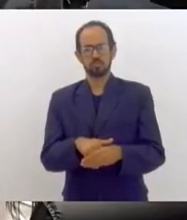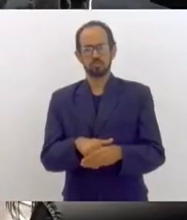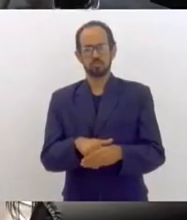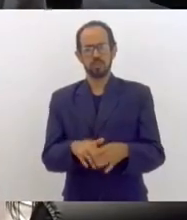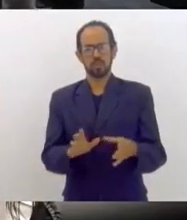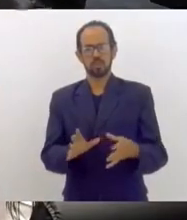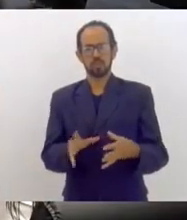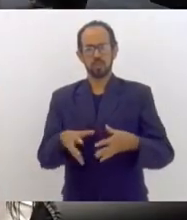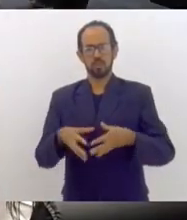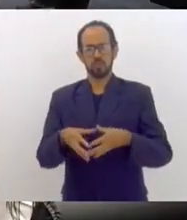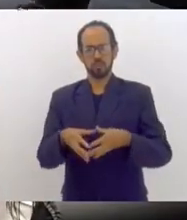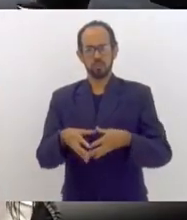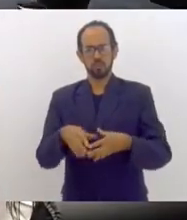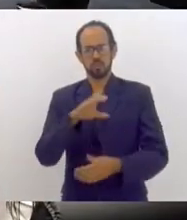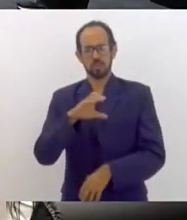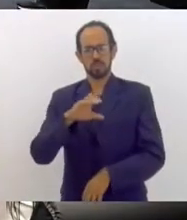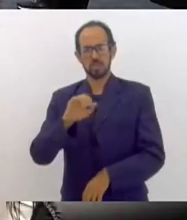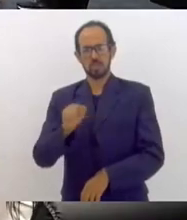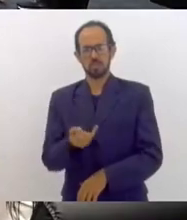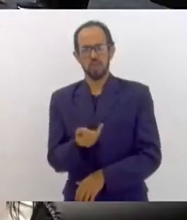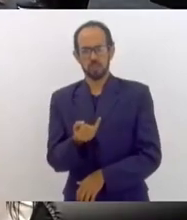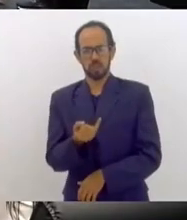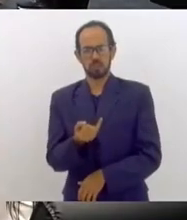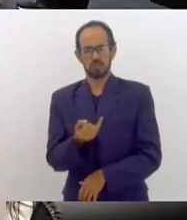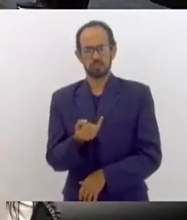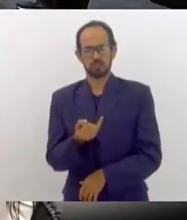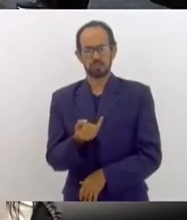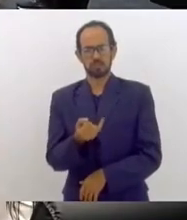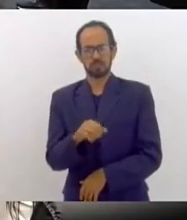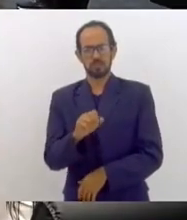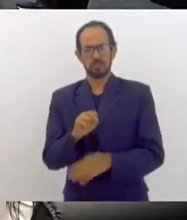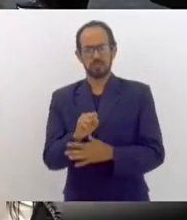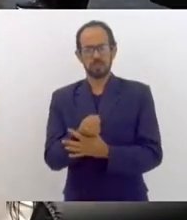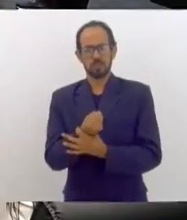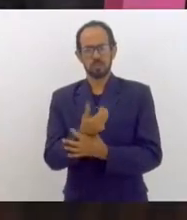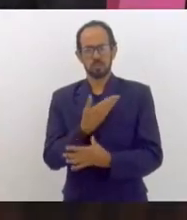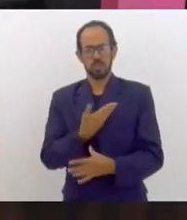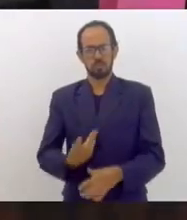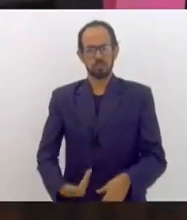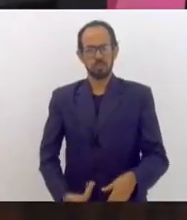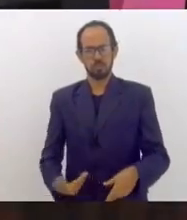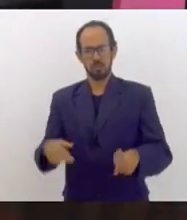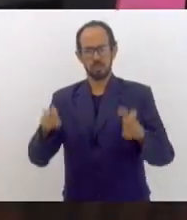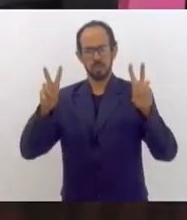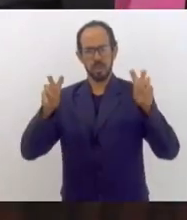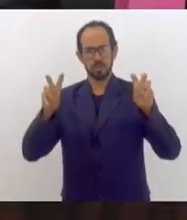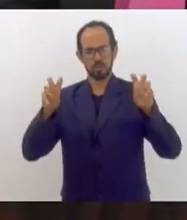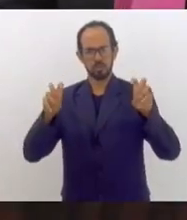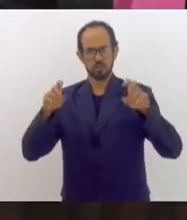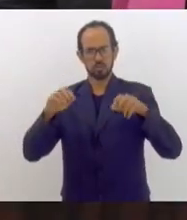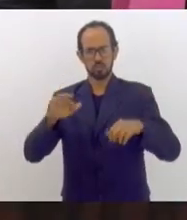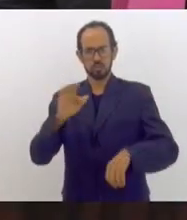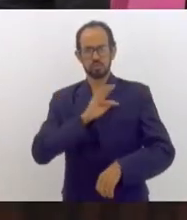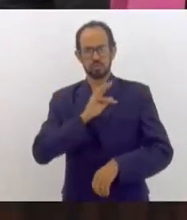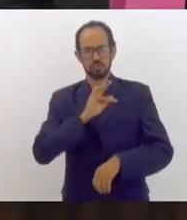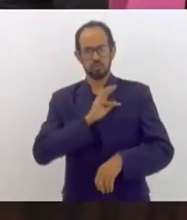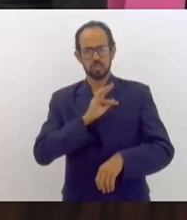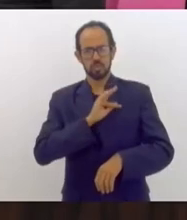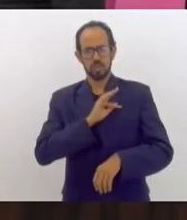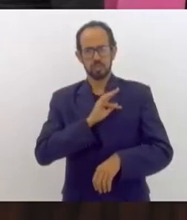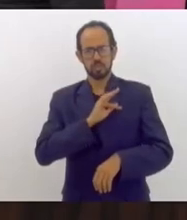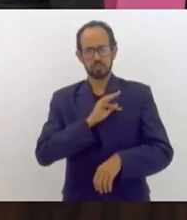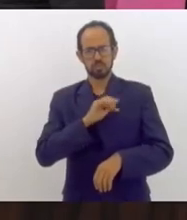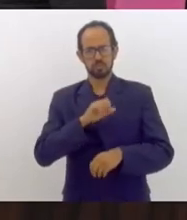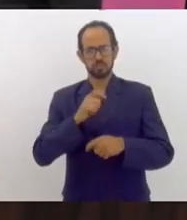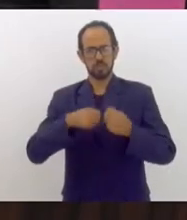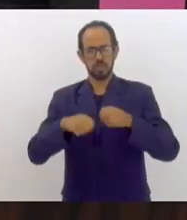das comissões de Constituição e Justiça, Segurança Pública e Assuntos de Polícia,